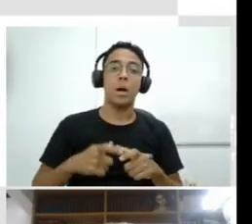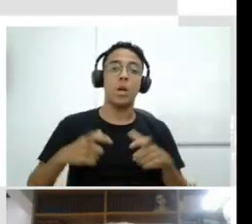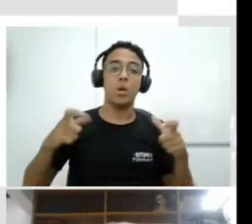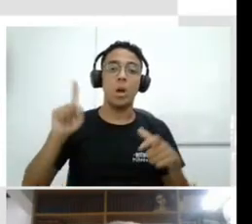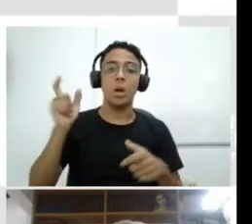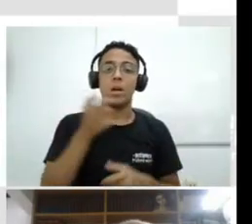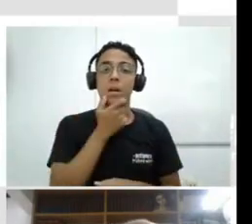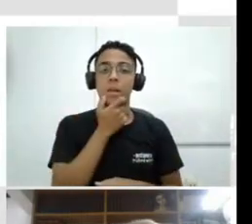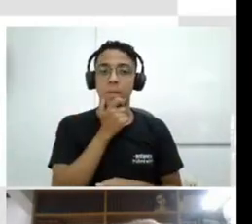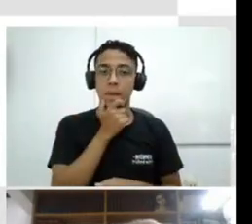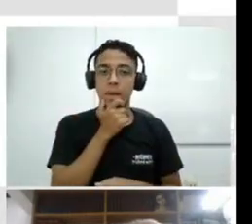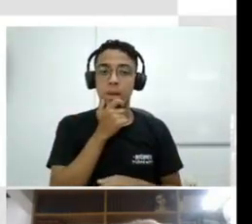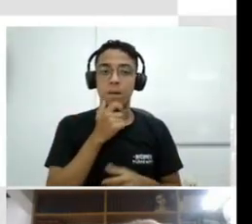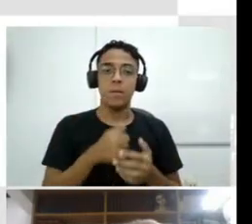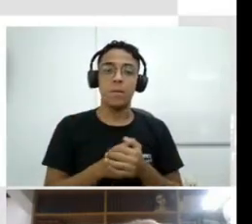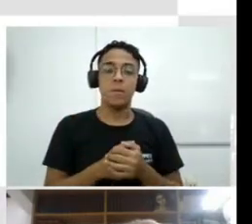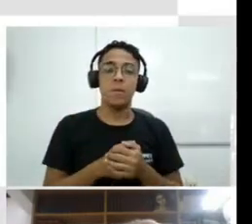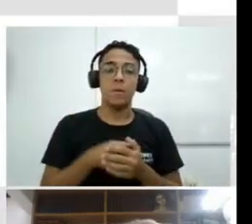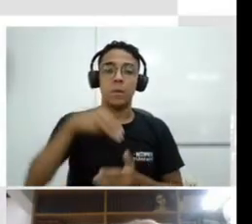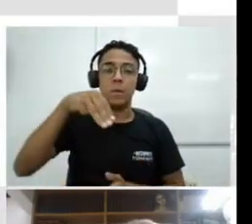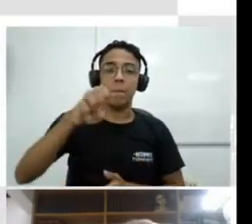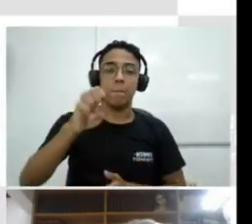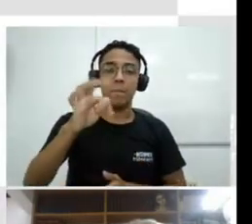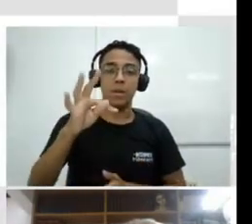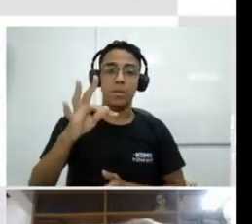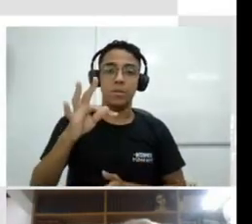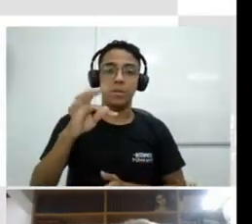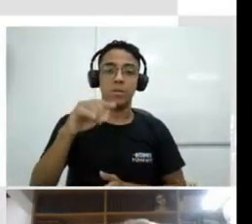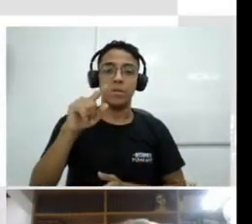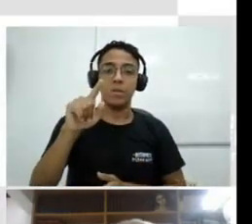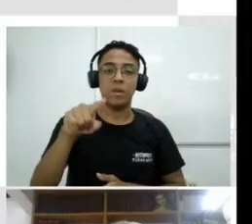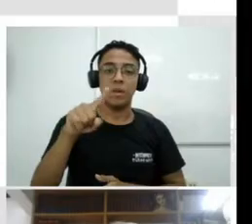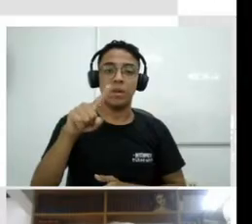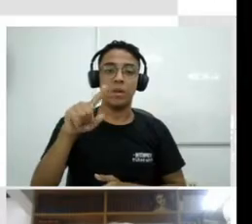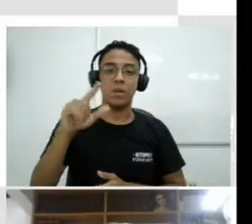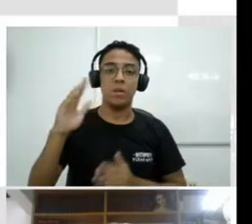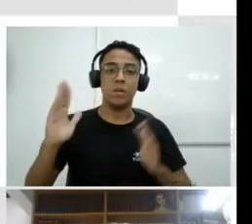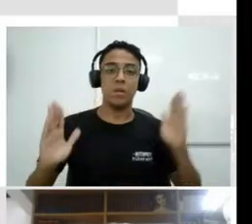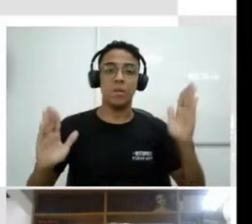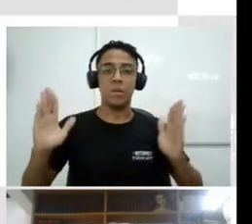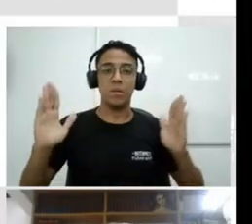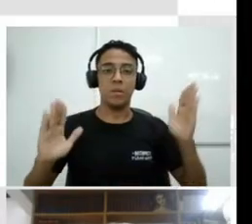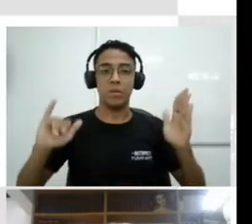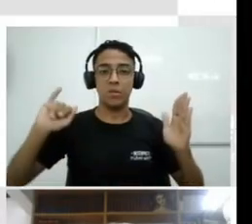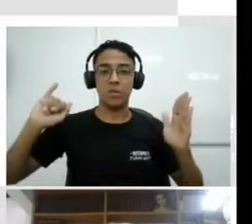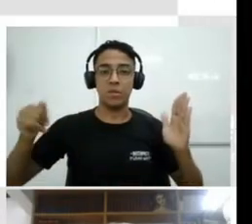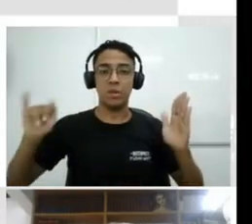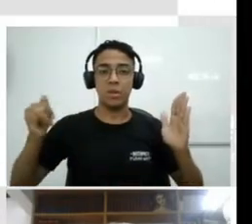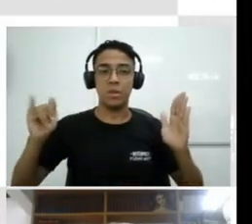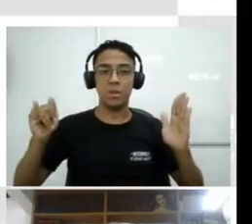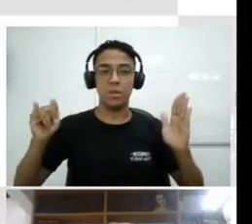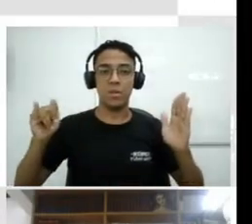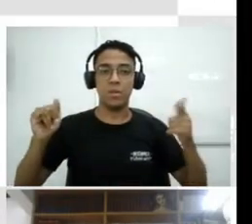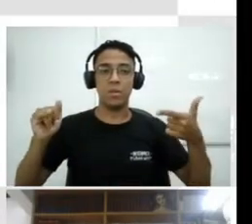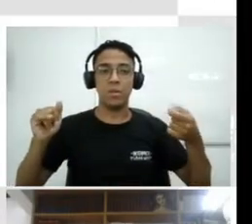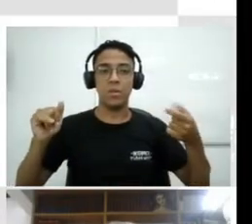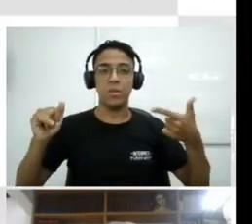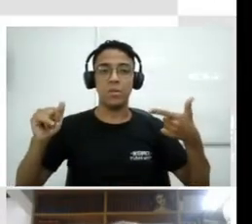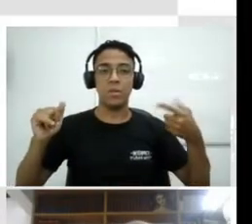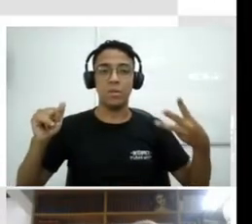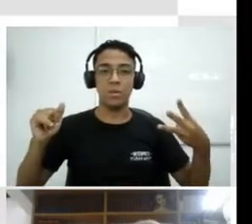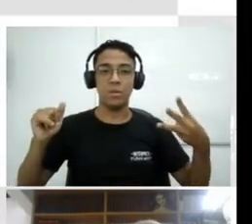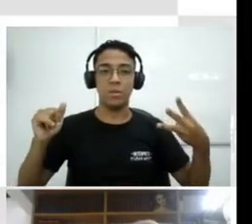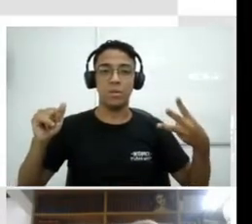graus Celsius na média anual, né? Entre janeiro e dezembro de 2023, nós tivemos um aumento